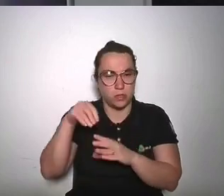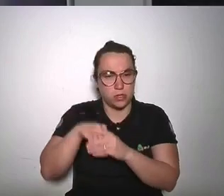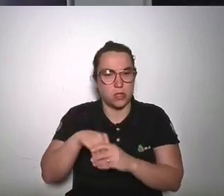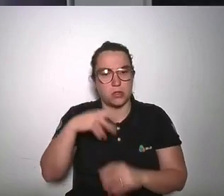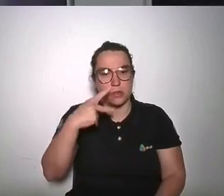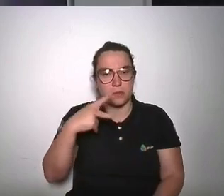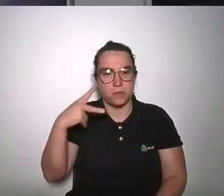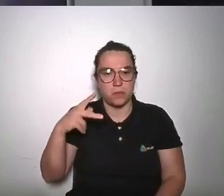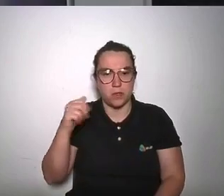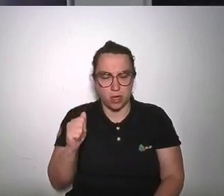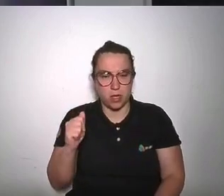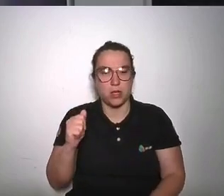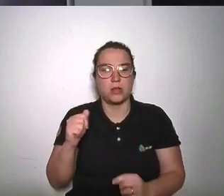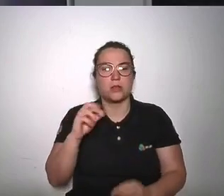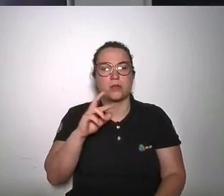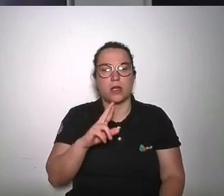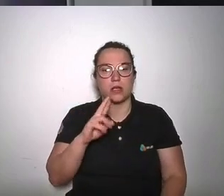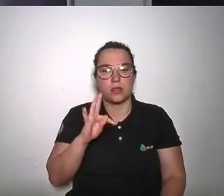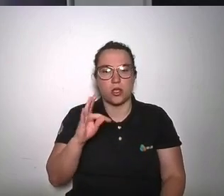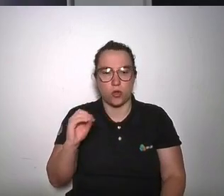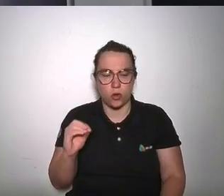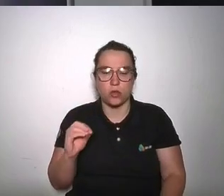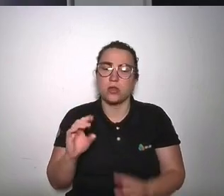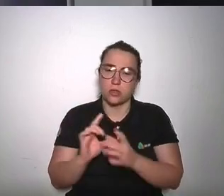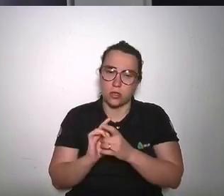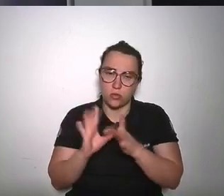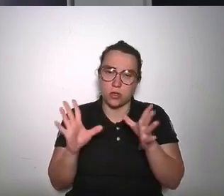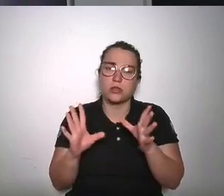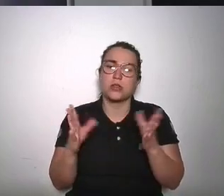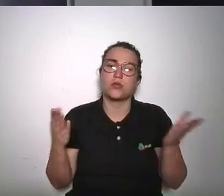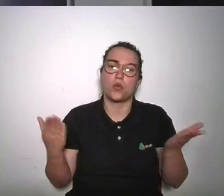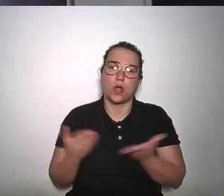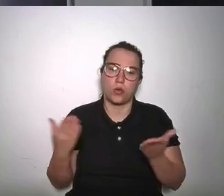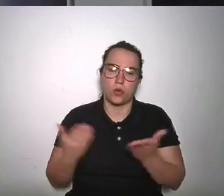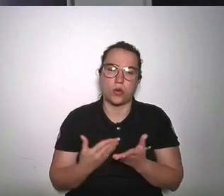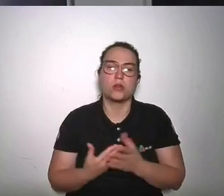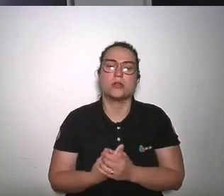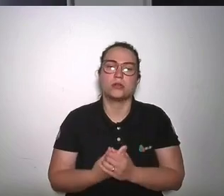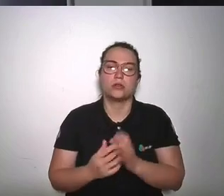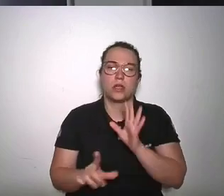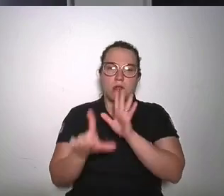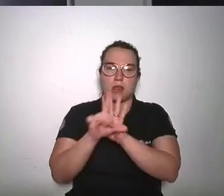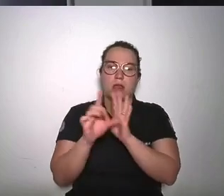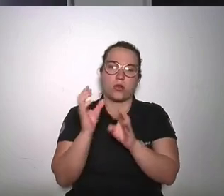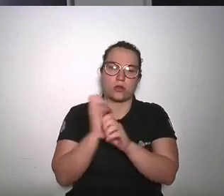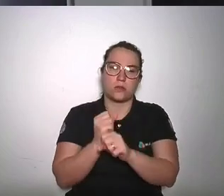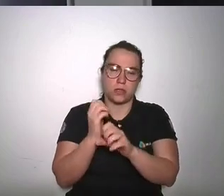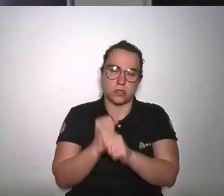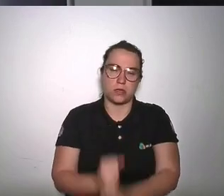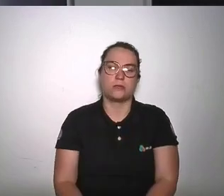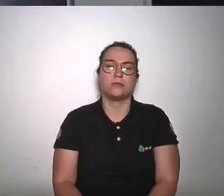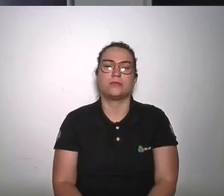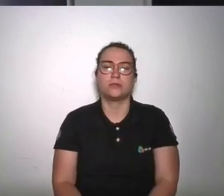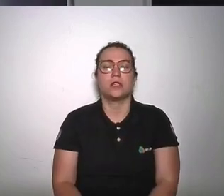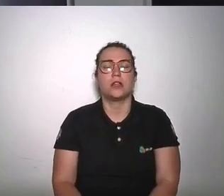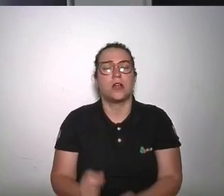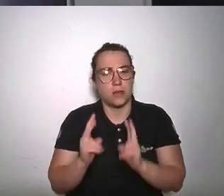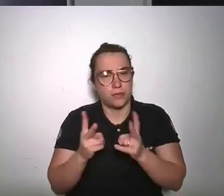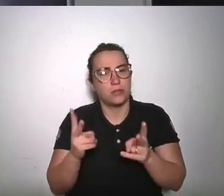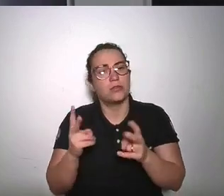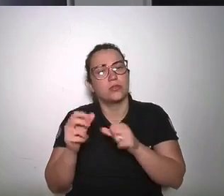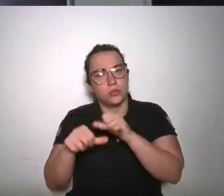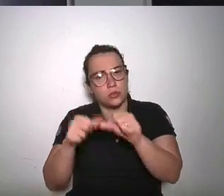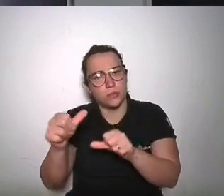e está dentro da LDO, e que está autorizando agora na lei orçamentária. Então, aí continua as transferências e